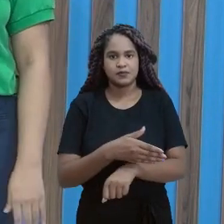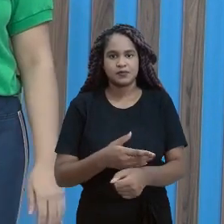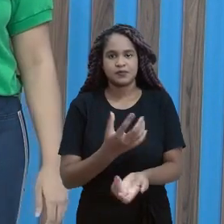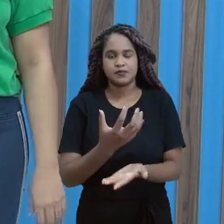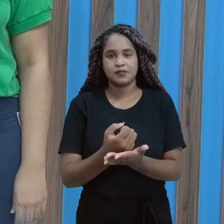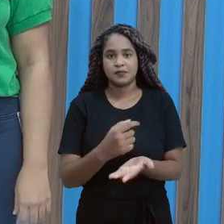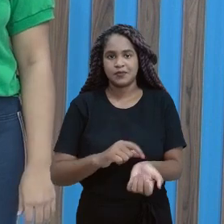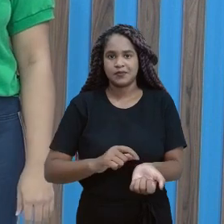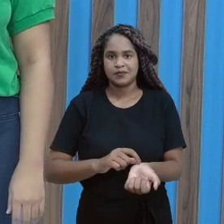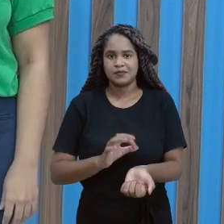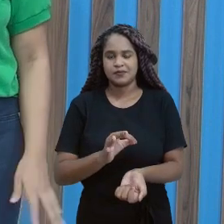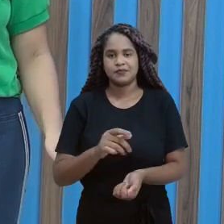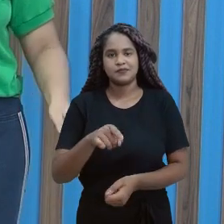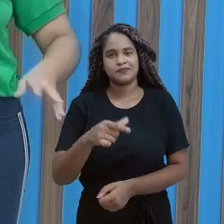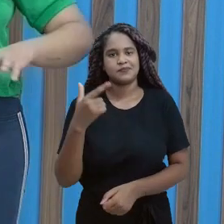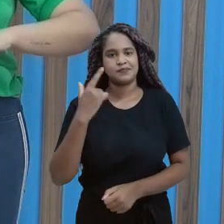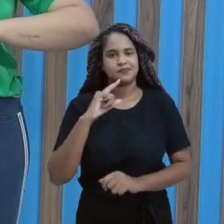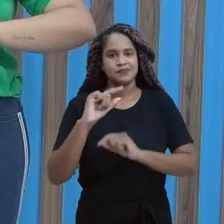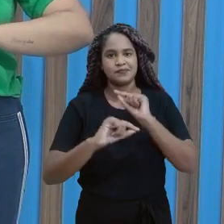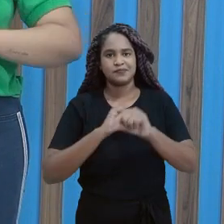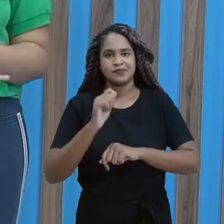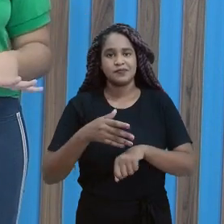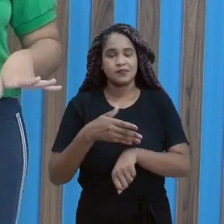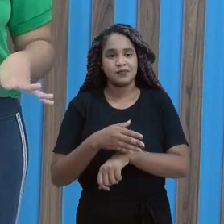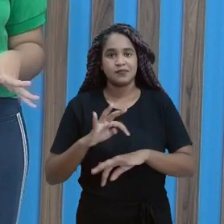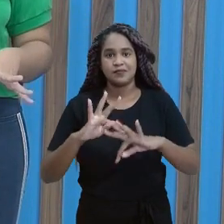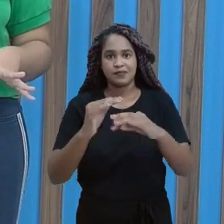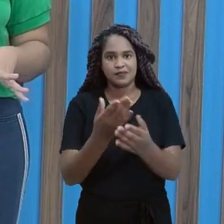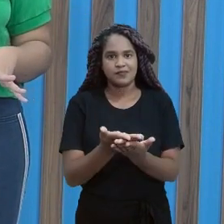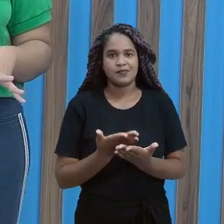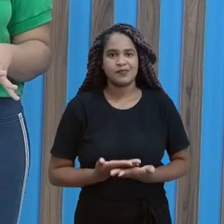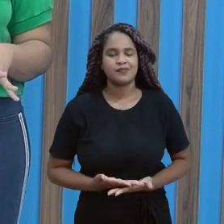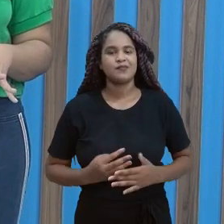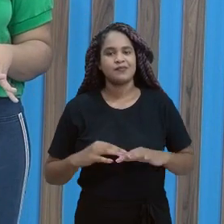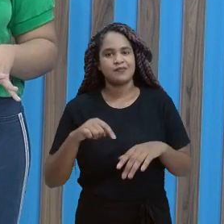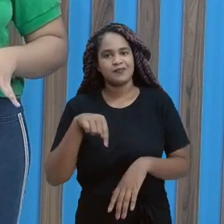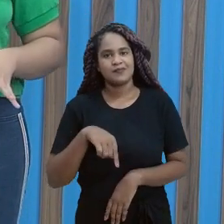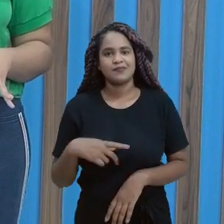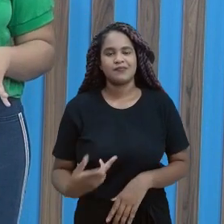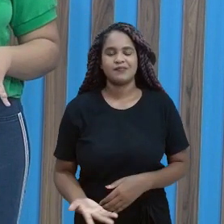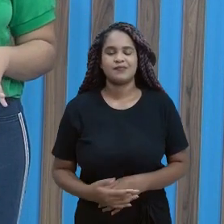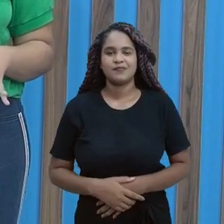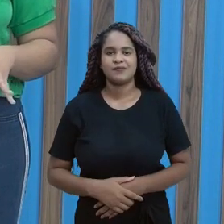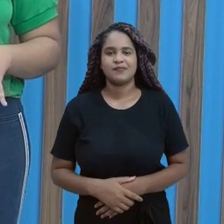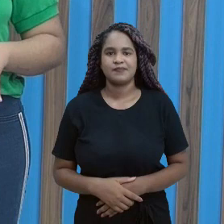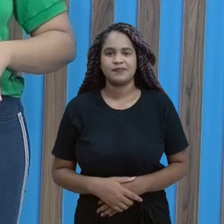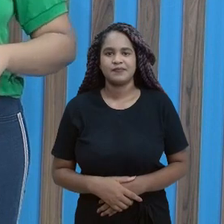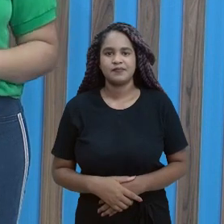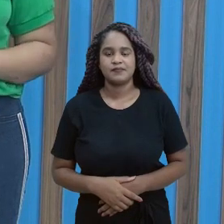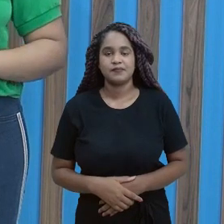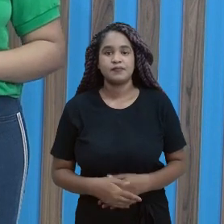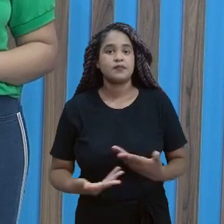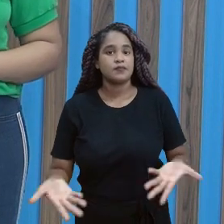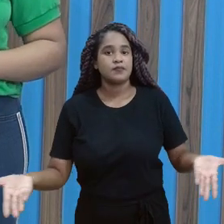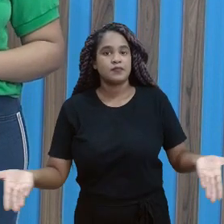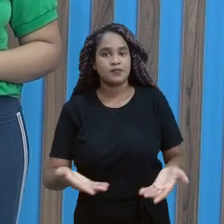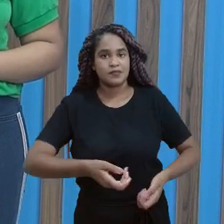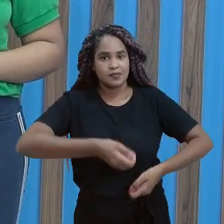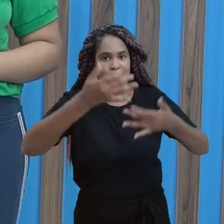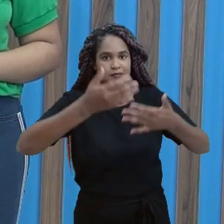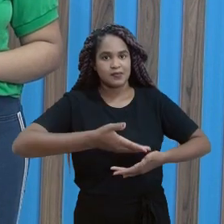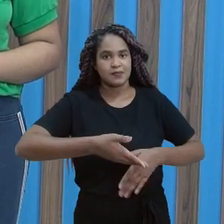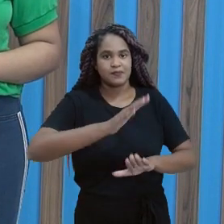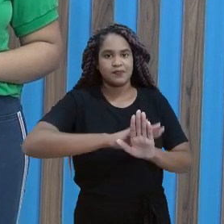baixar o aplicativo e lá você pode acessar a todas as aulas que a gente produz aqui diariamente. Quem faz o nosso chat hoje